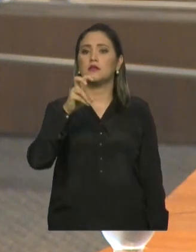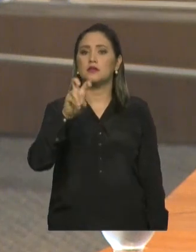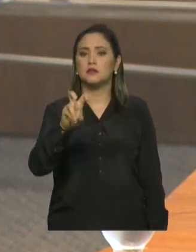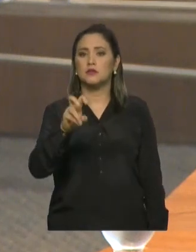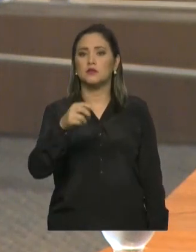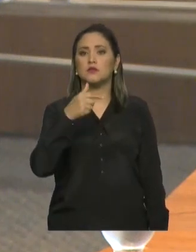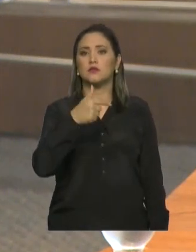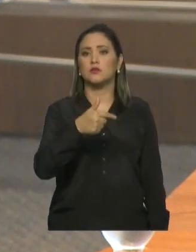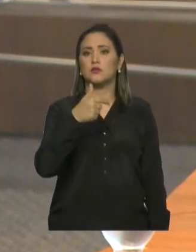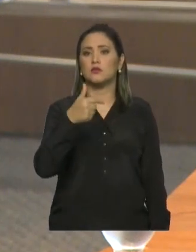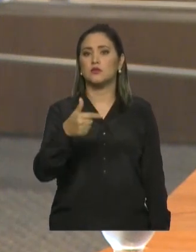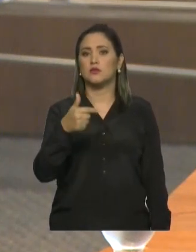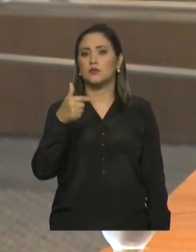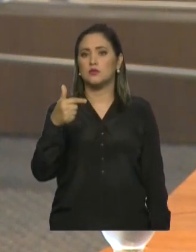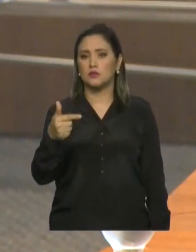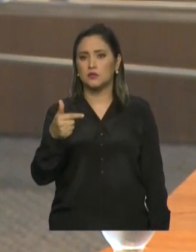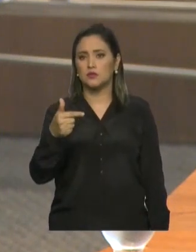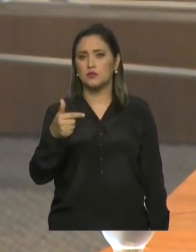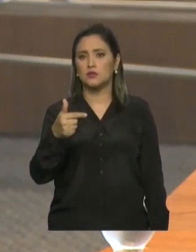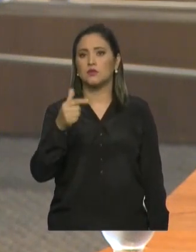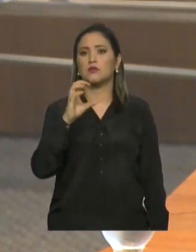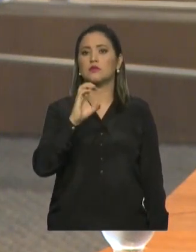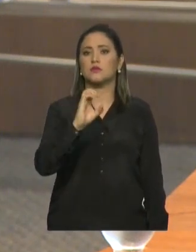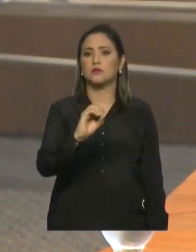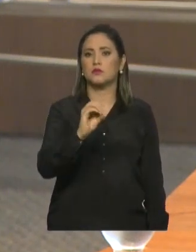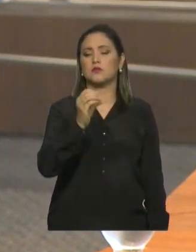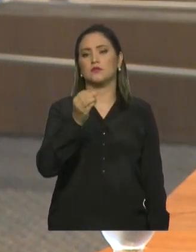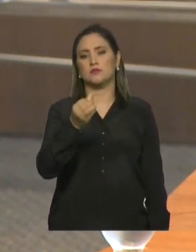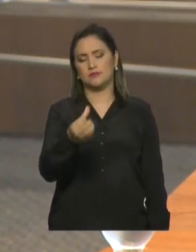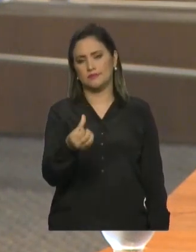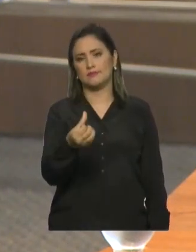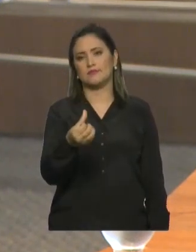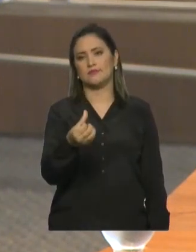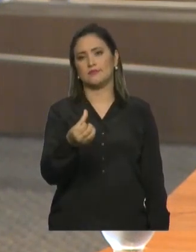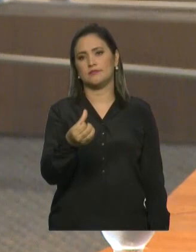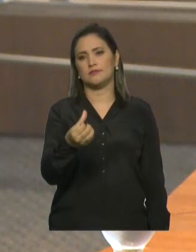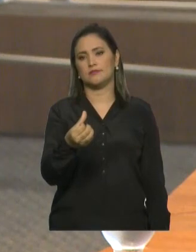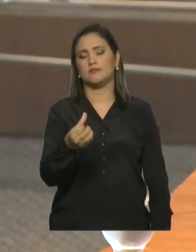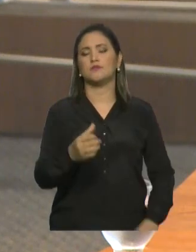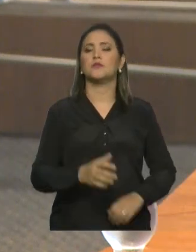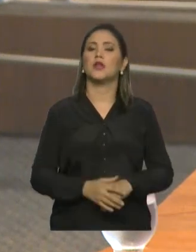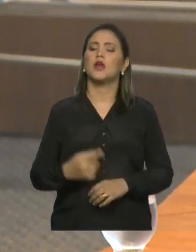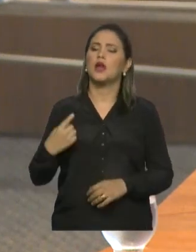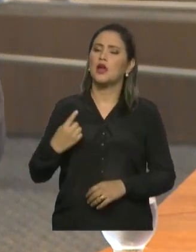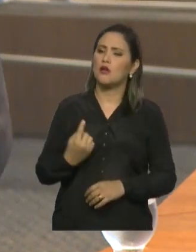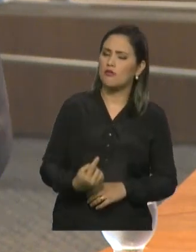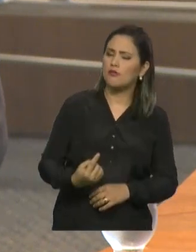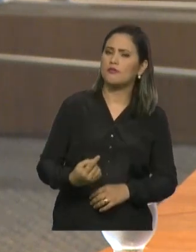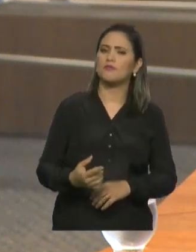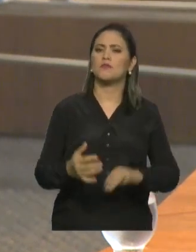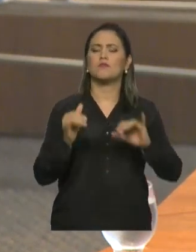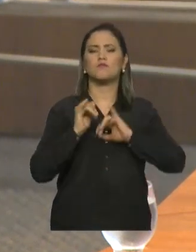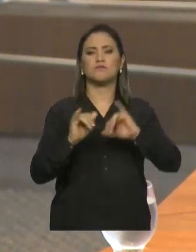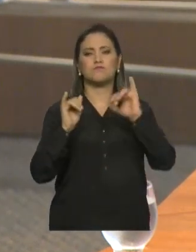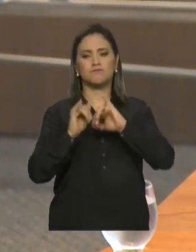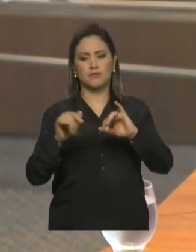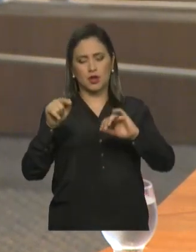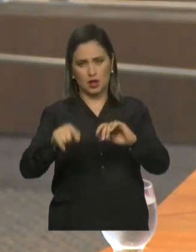06. Onde eu chegava e trazia aqui a esta casa a população do estado do Maranhão